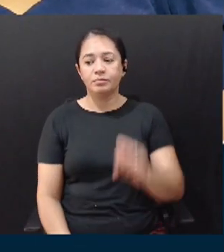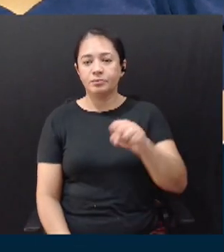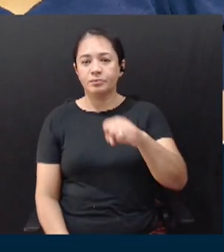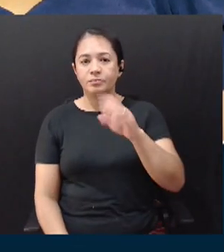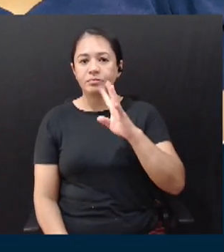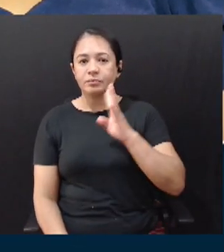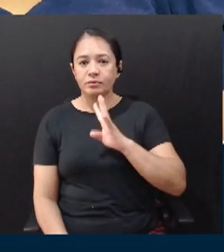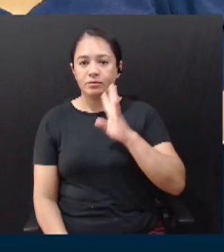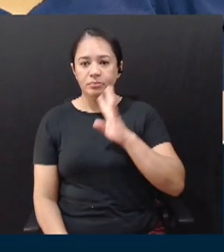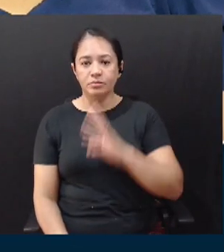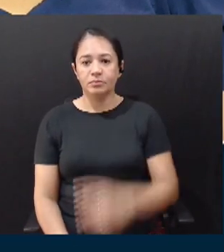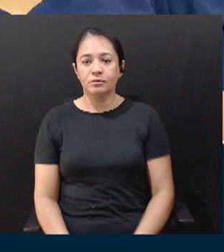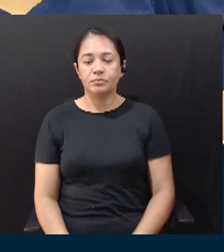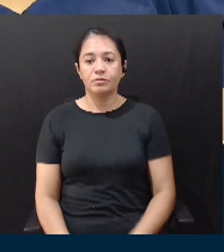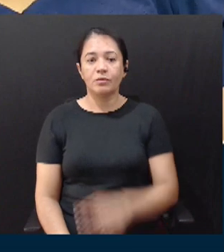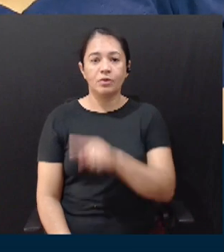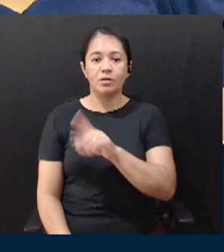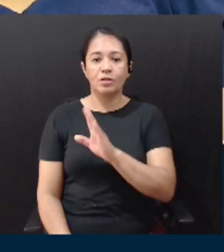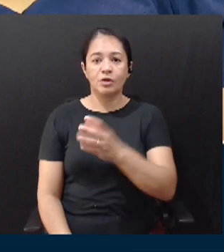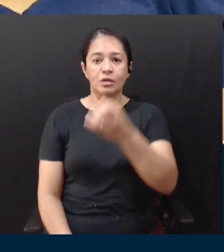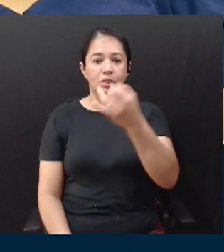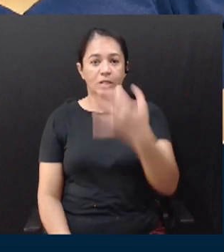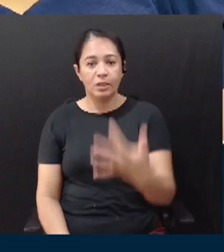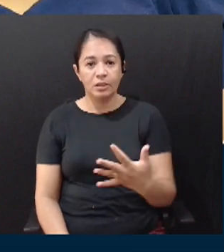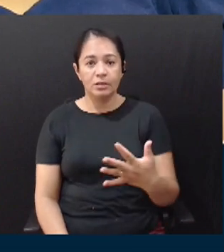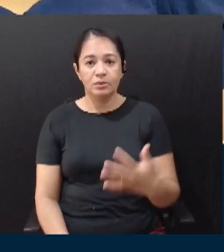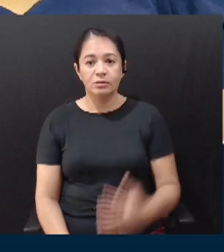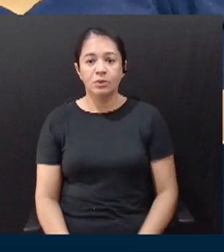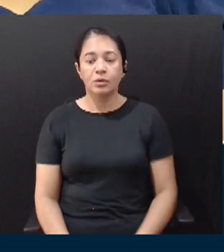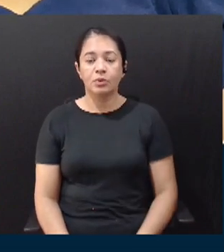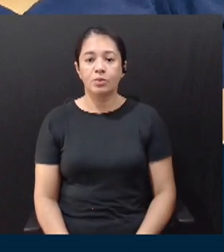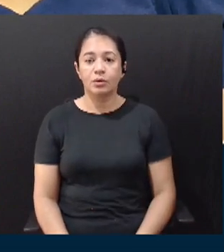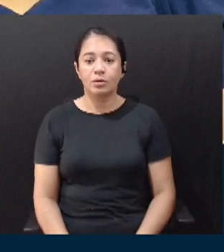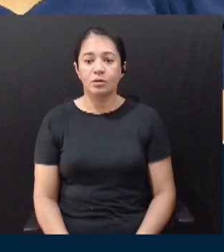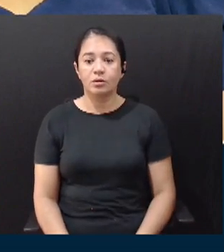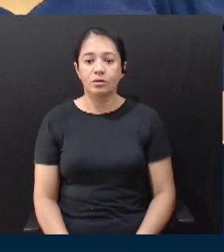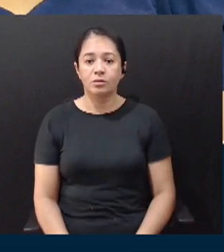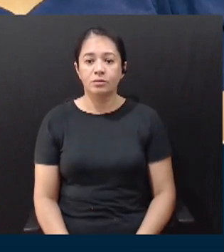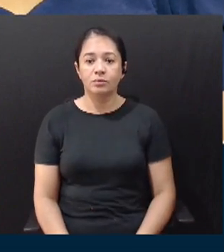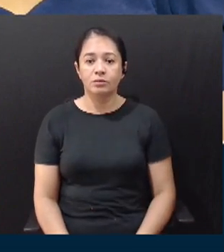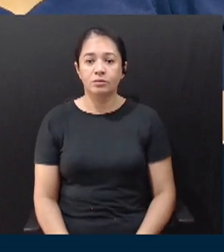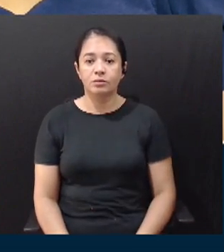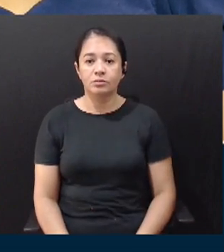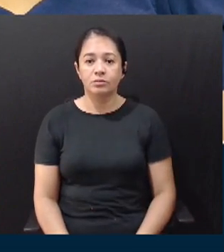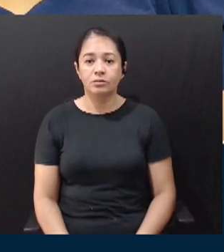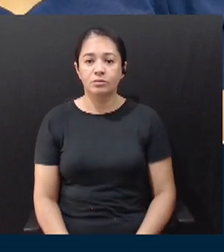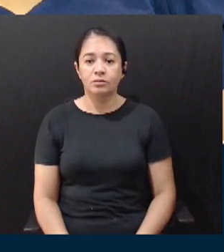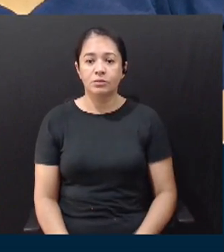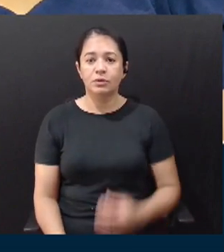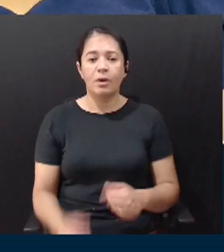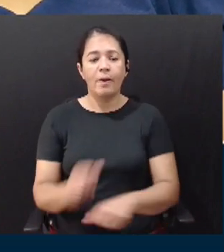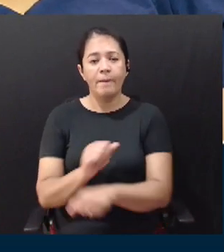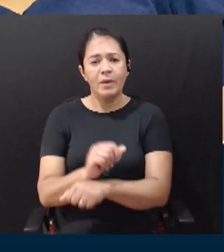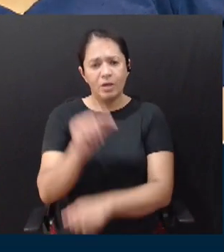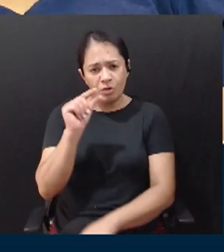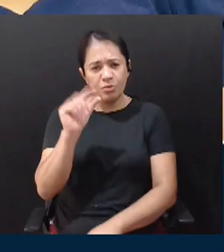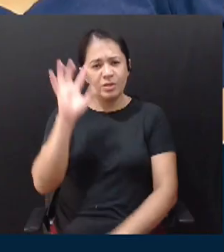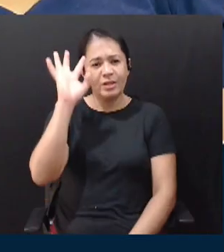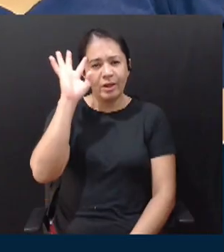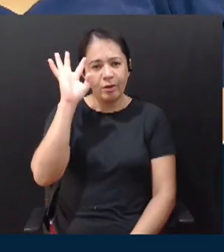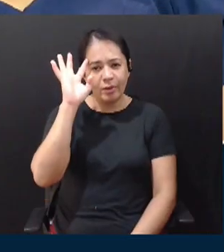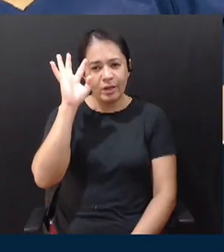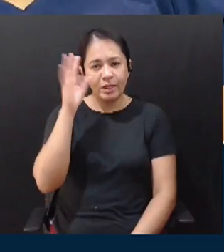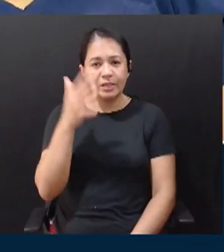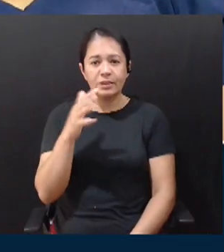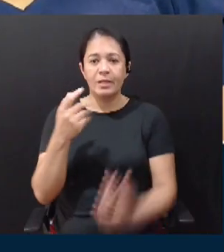que você falou no meio do programa, Marina, sobre a questão de parar um pouquinho na quarta-feira, de repente, não necessariamente na